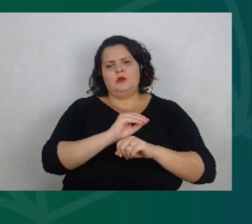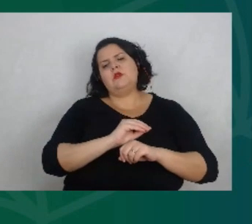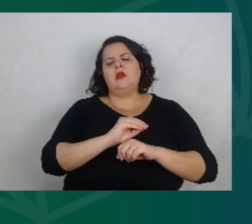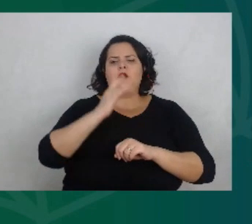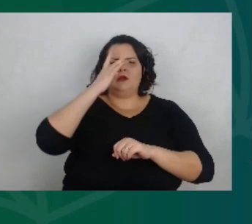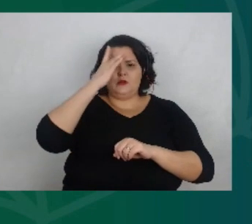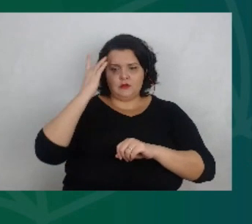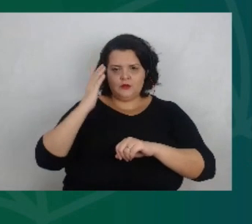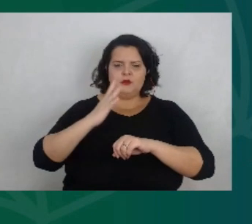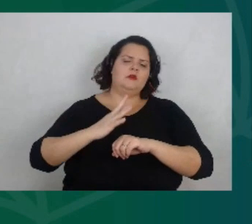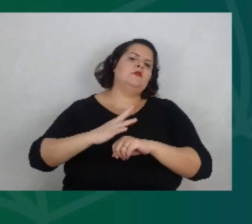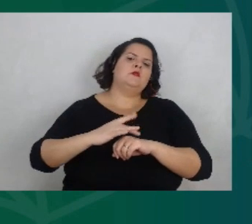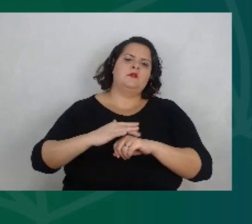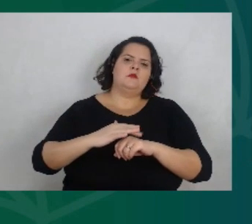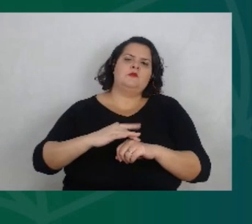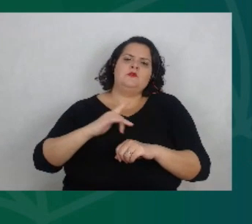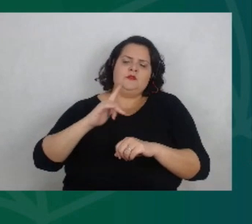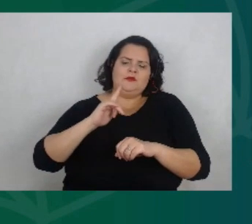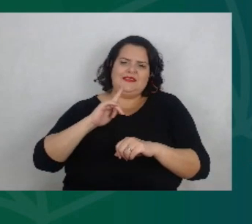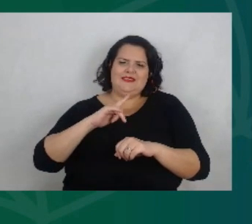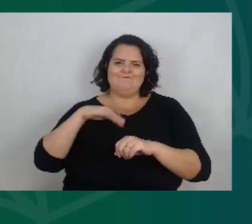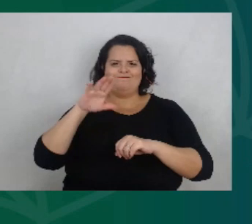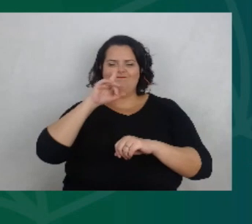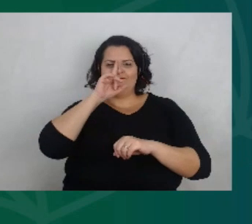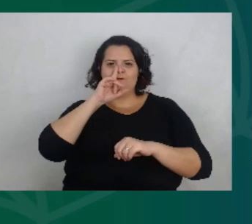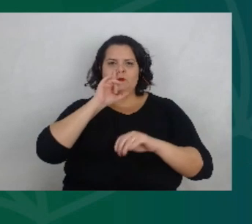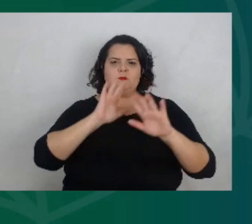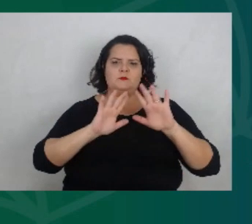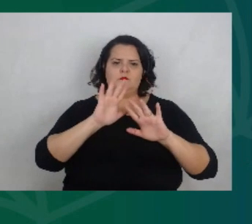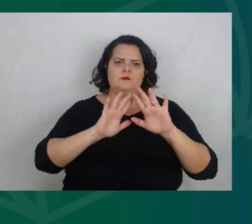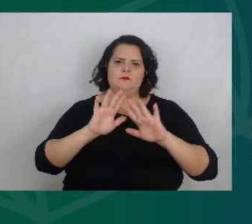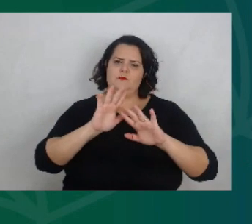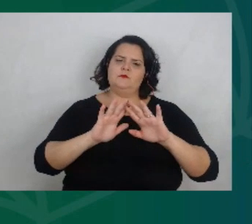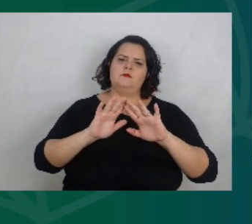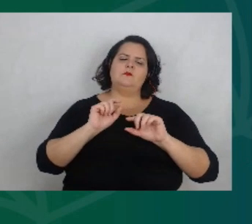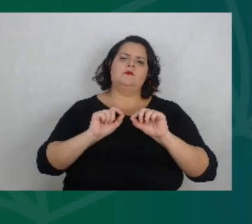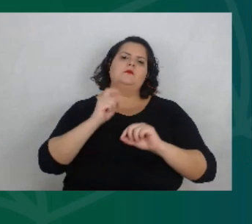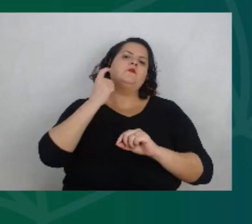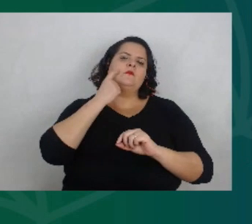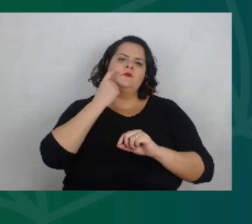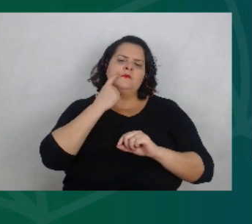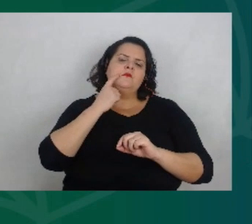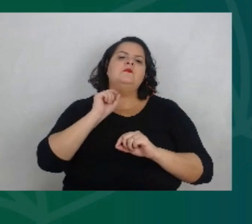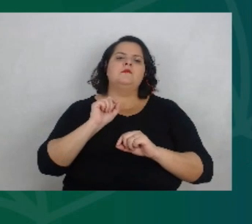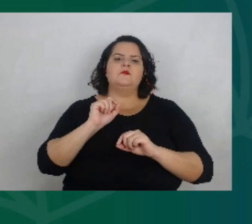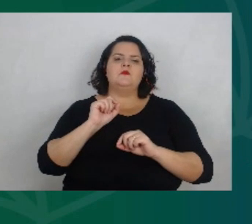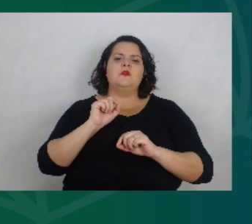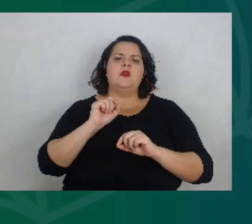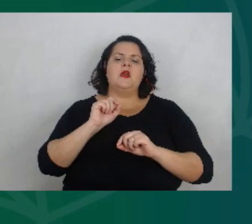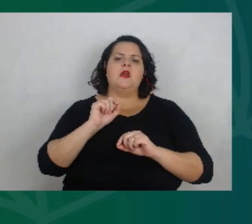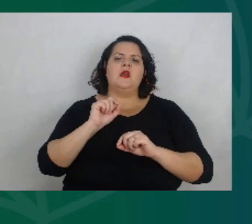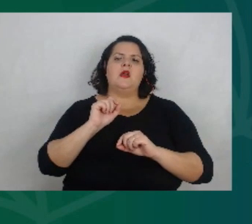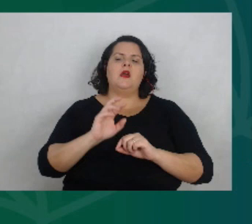alta complexidade, que é o cirurgião dentista com essa habilitação em odontologia hospitalar. Tem também